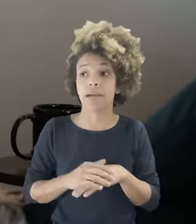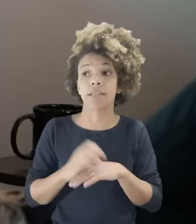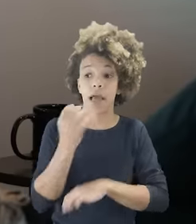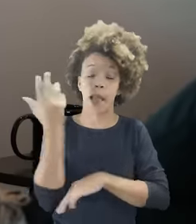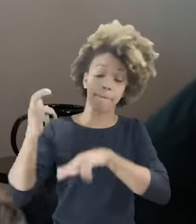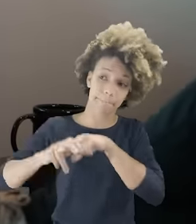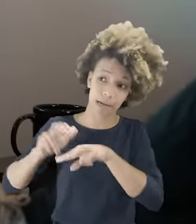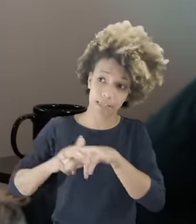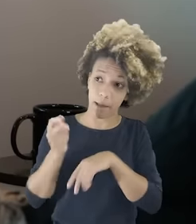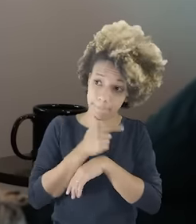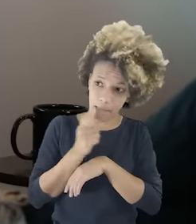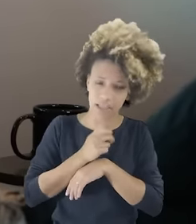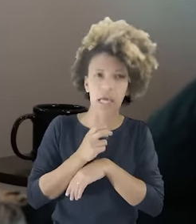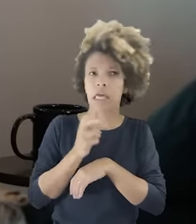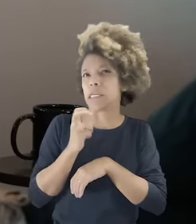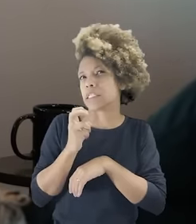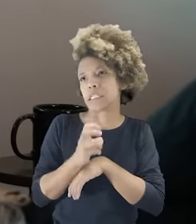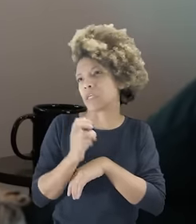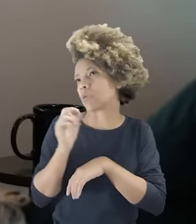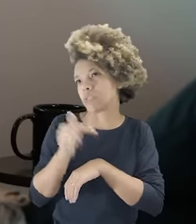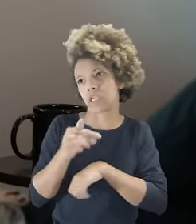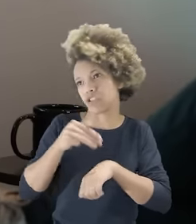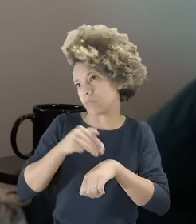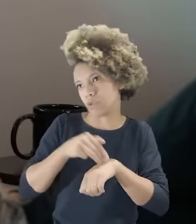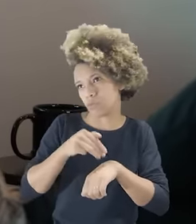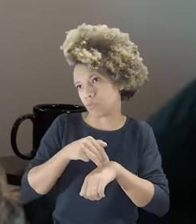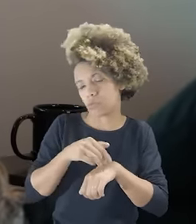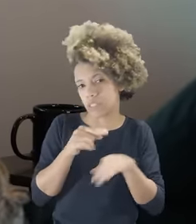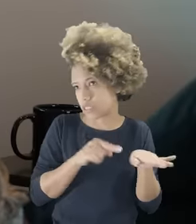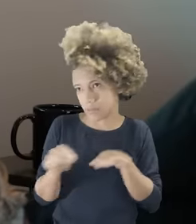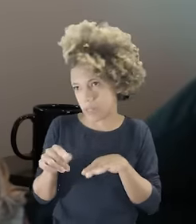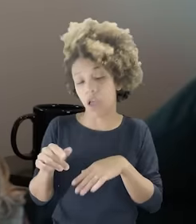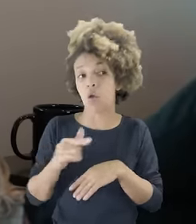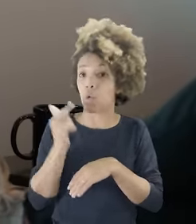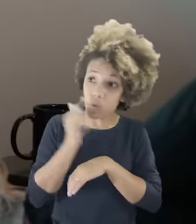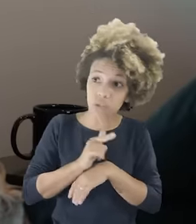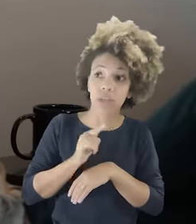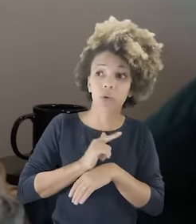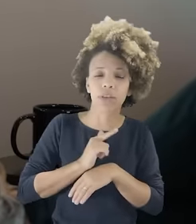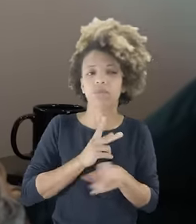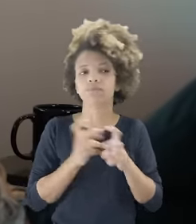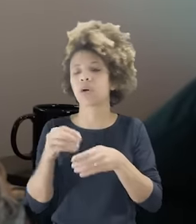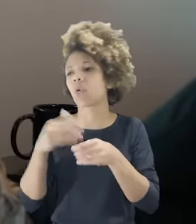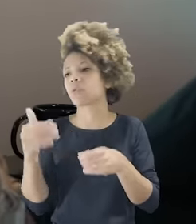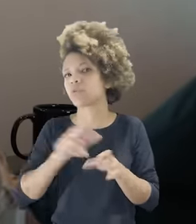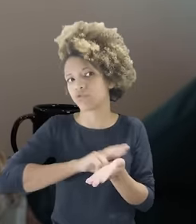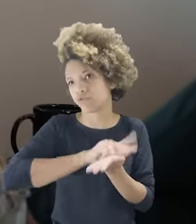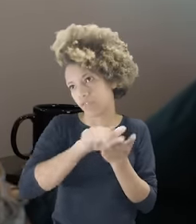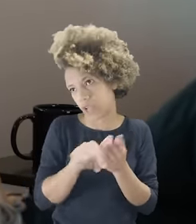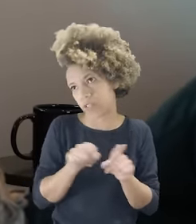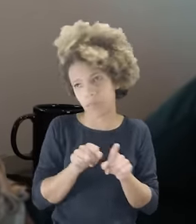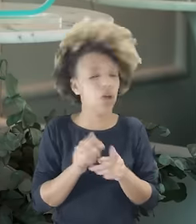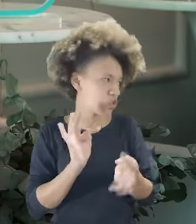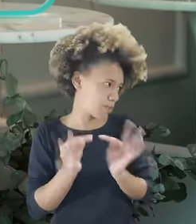fazer a praça também a gente faz piada toda de 5 ou 7 minutos toda semana de texto novo então eu tenho eu consigo ter um banco de conteúdos